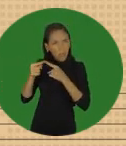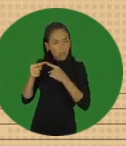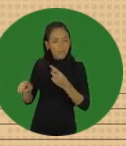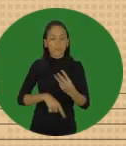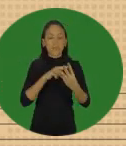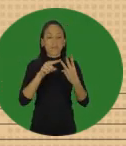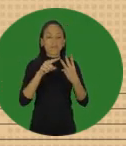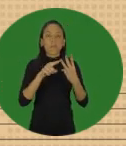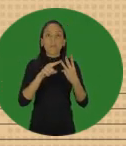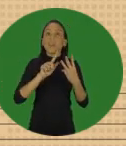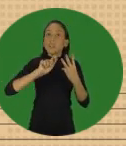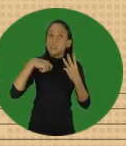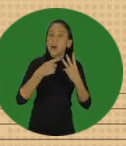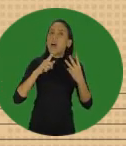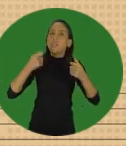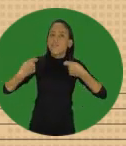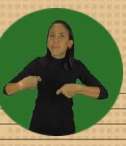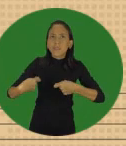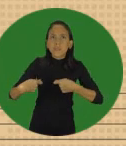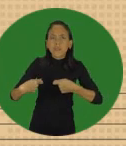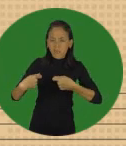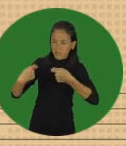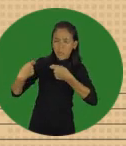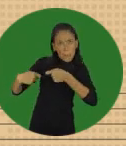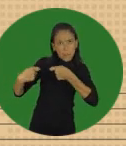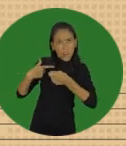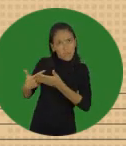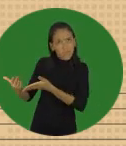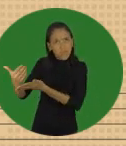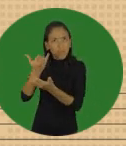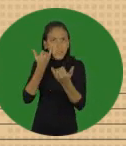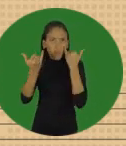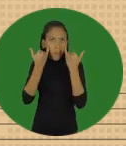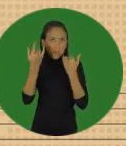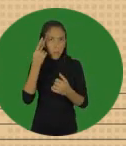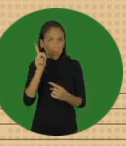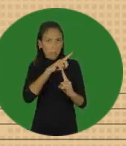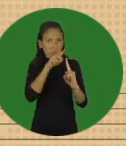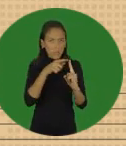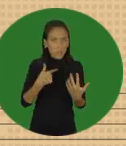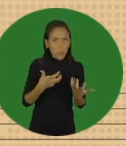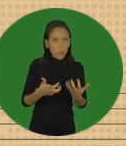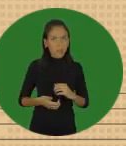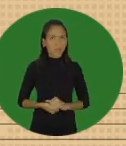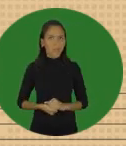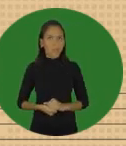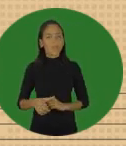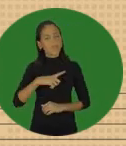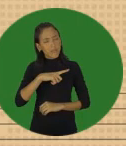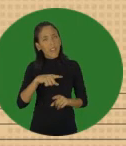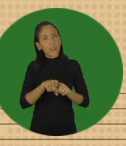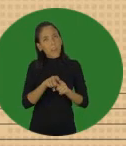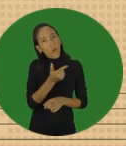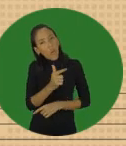da necessidade, se a coleta de dados é suficiente para a sua finalidade. Em seguida, temos outros